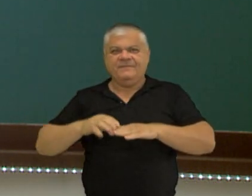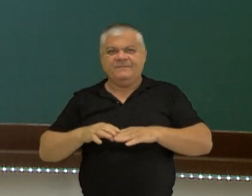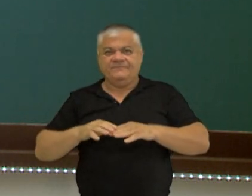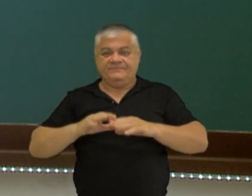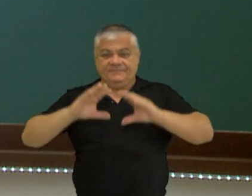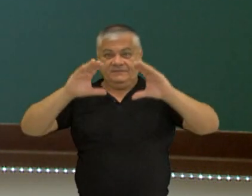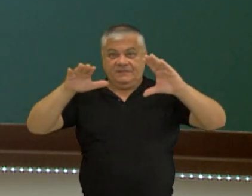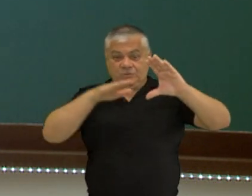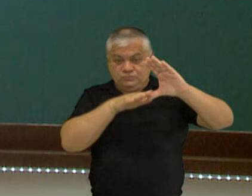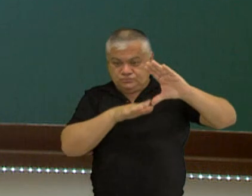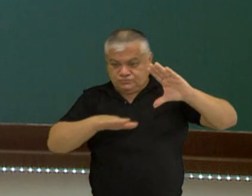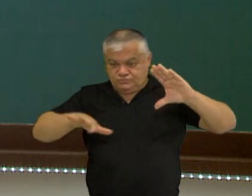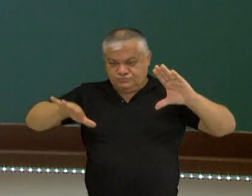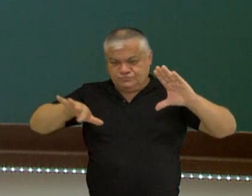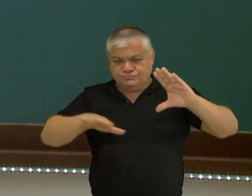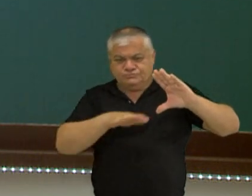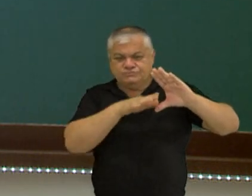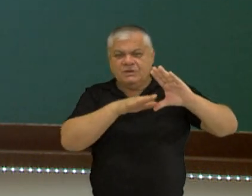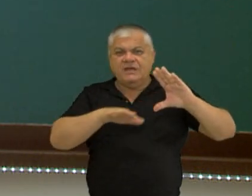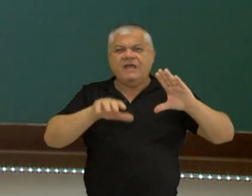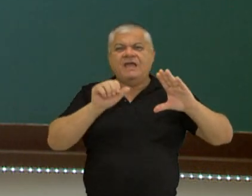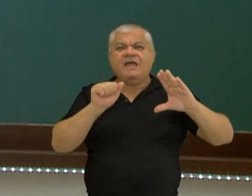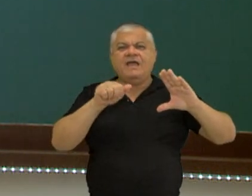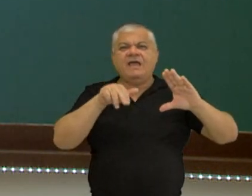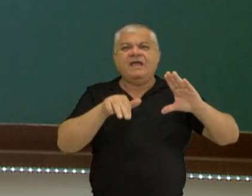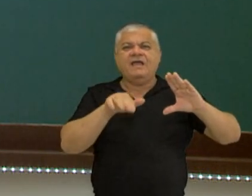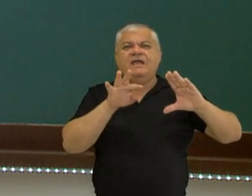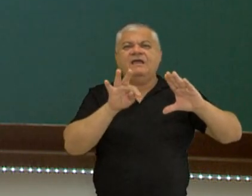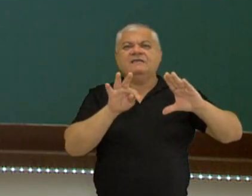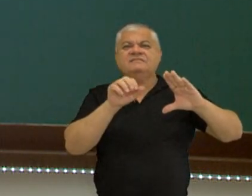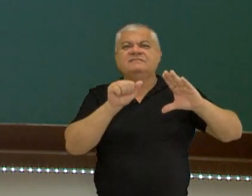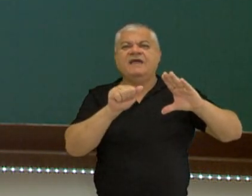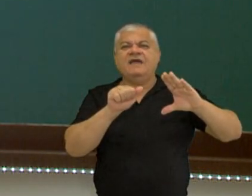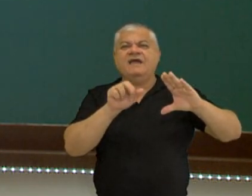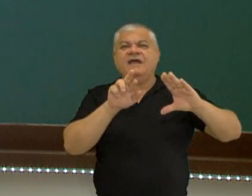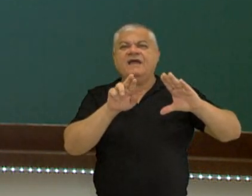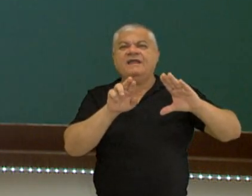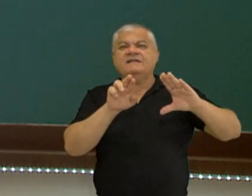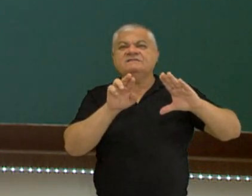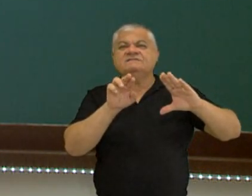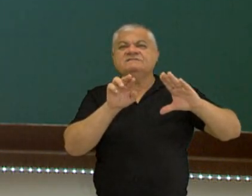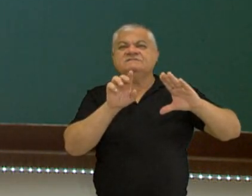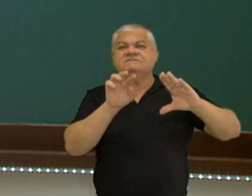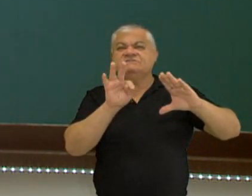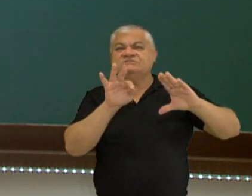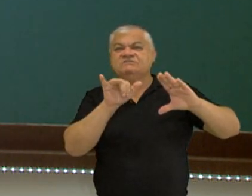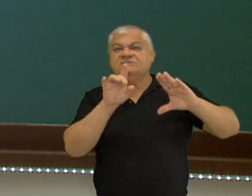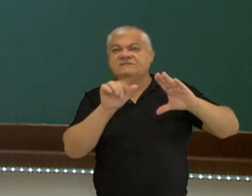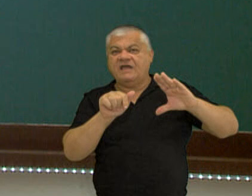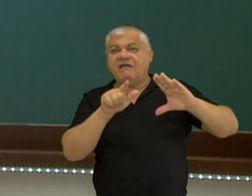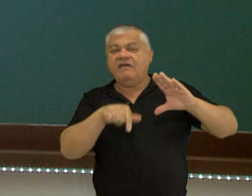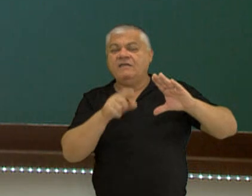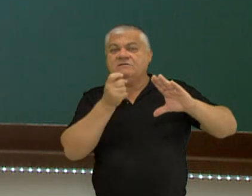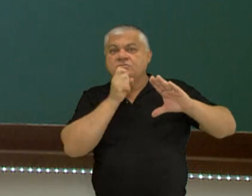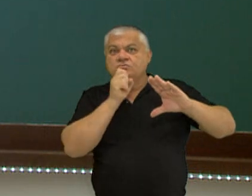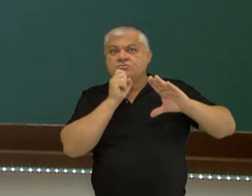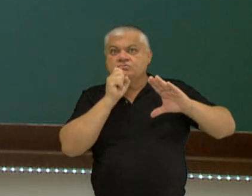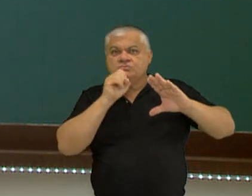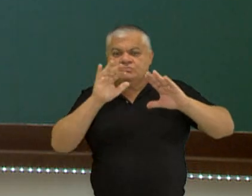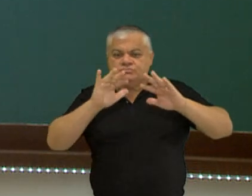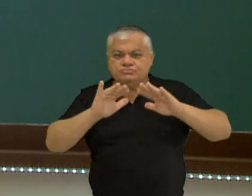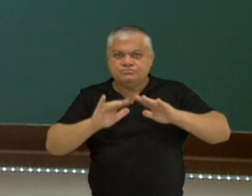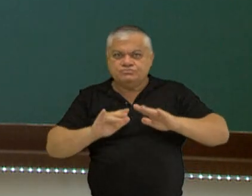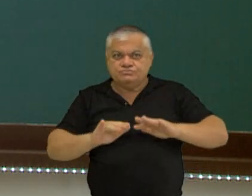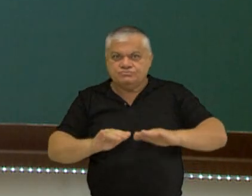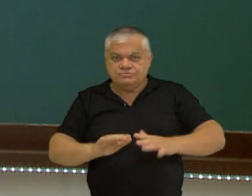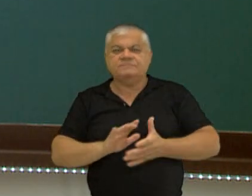ou Antártica, que é aqui na região polar sul, que também é um continente. Então estão aí os continentes e agora a gente